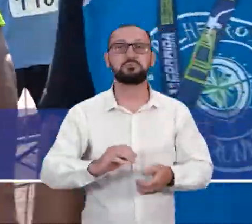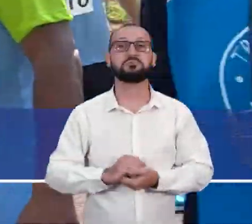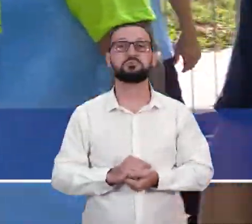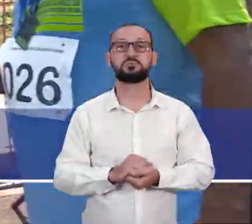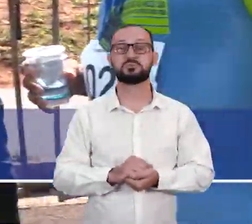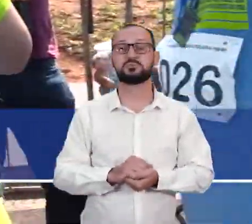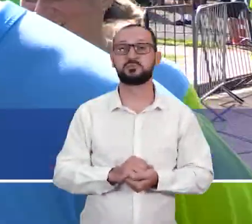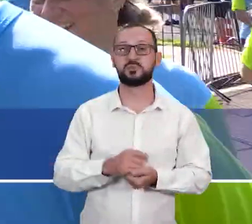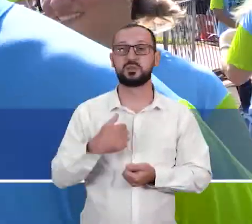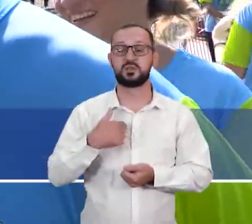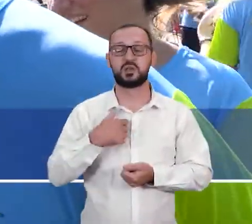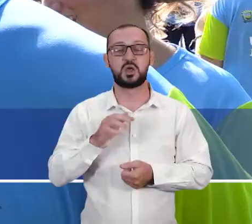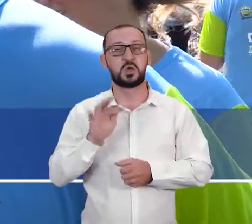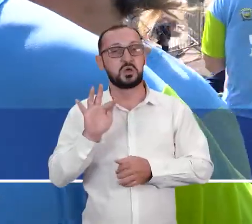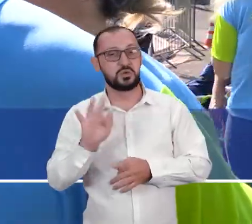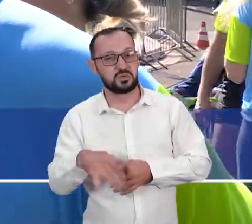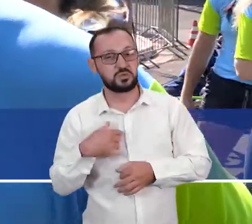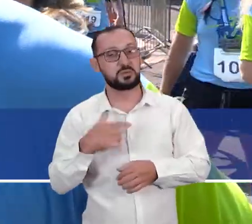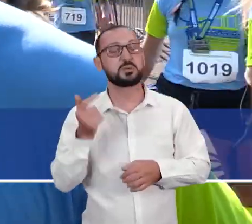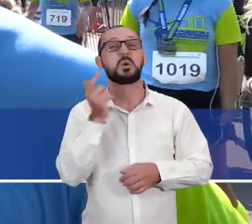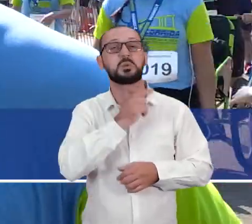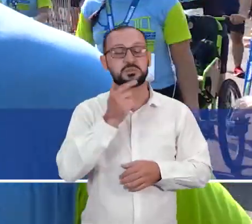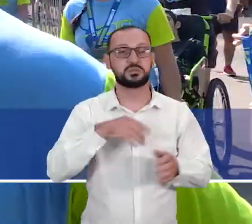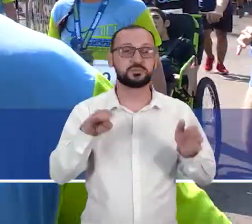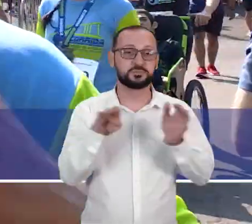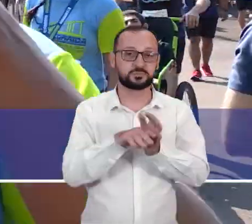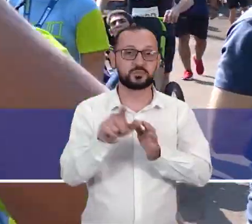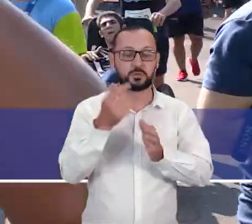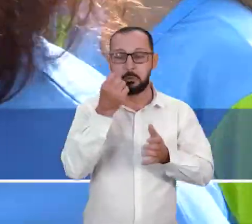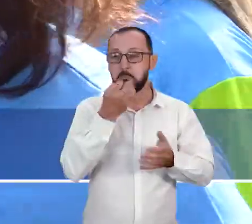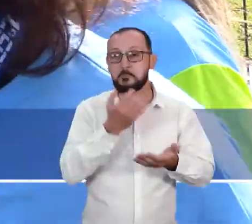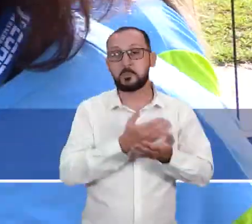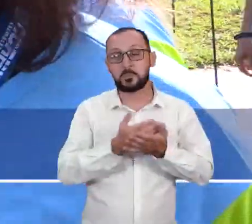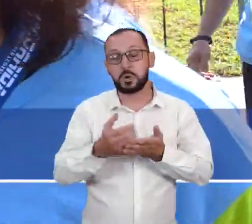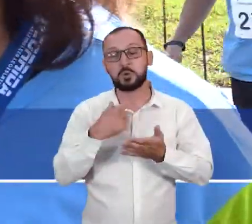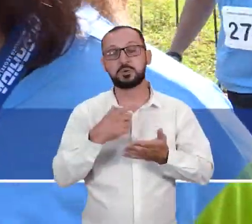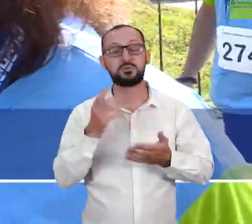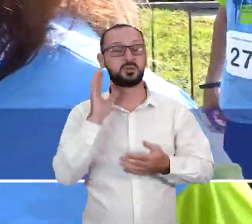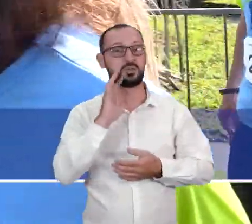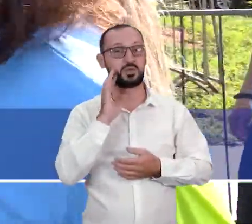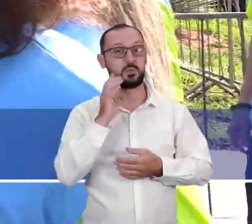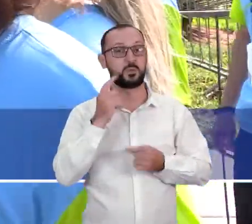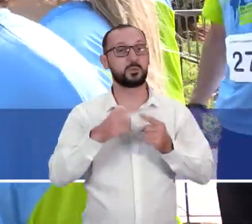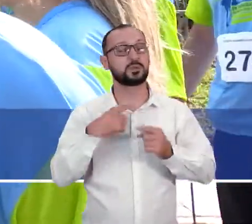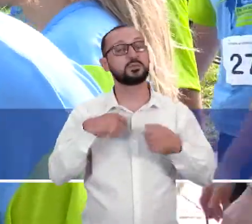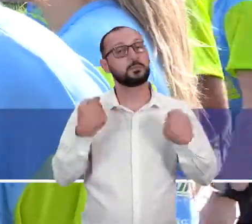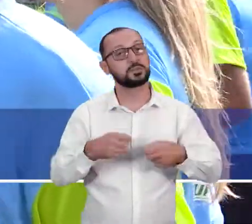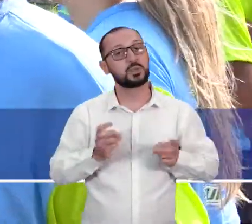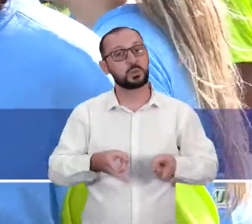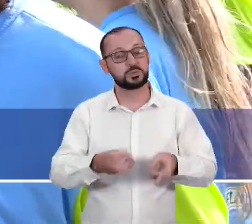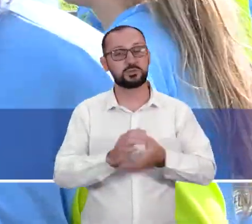bom, vale a pena. Deu uma pegada no fim ali, mas consegui chegar aí. Uma iniciativa muito bacana, que